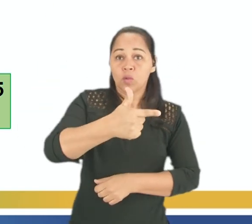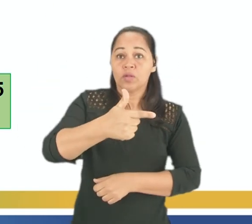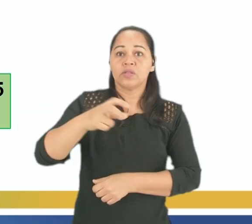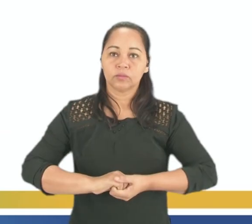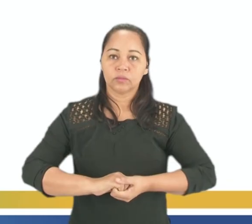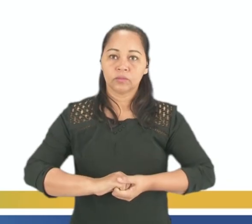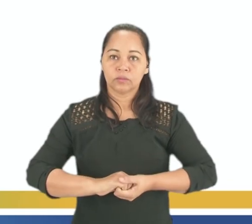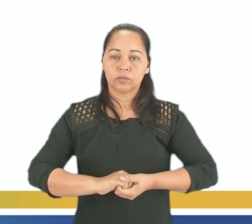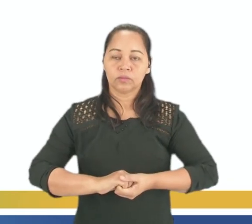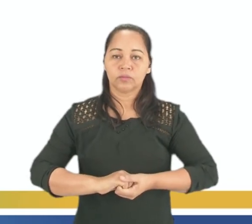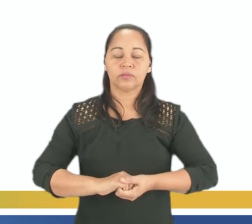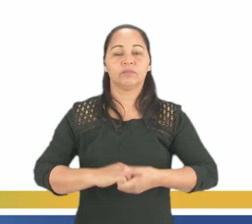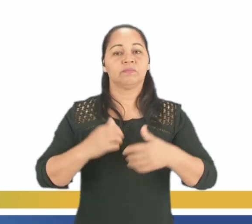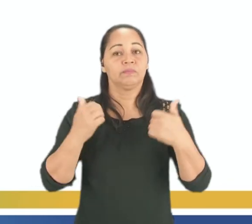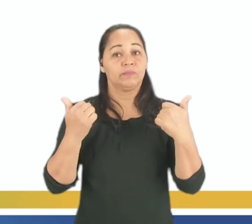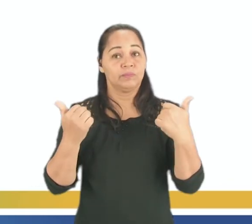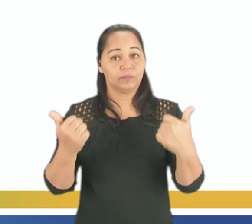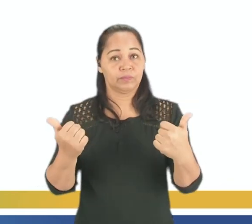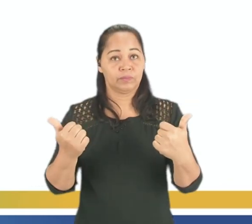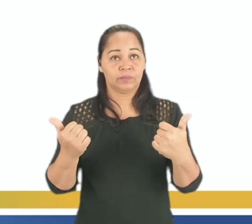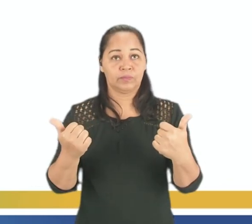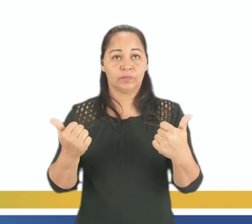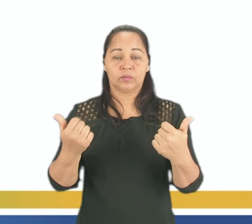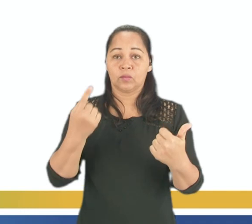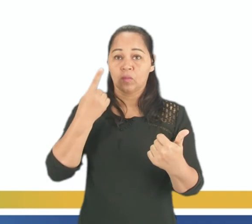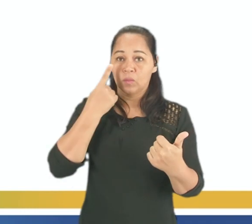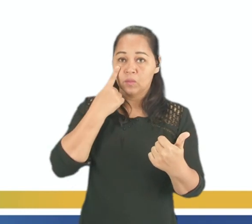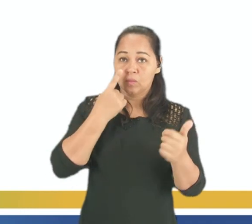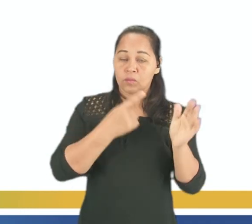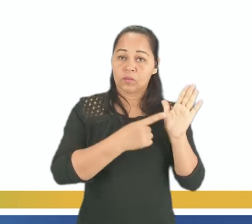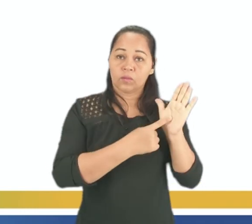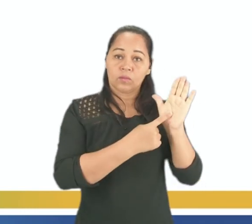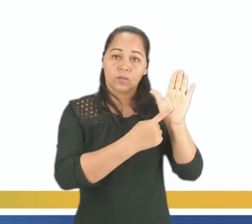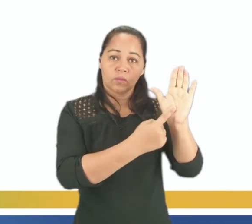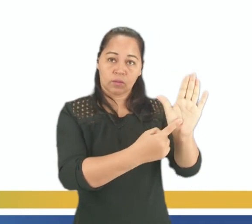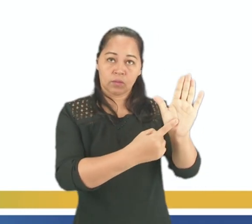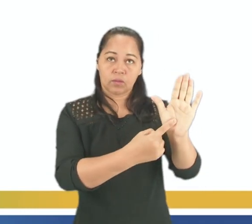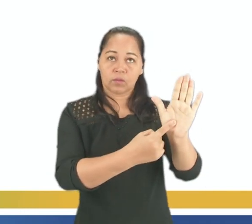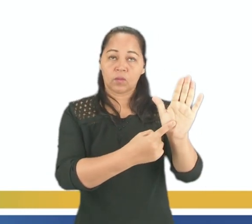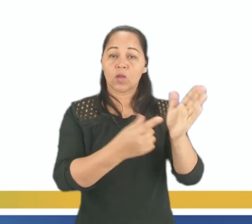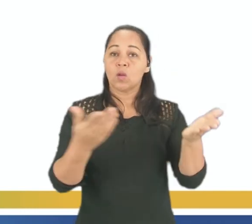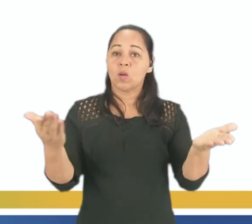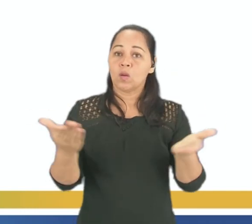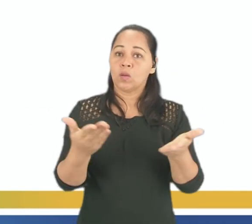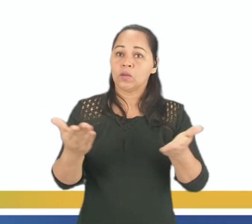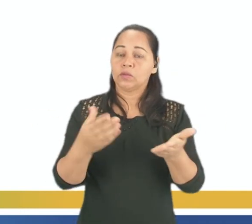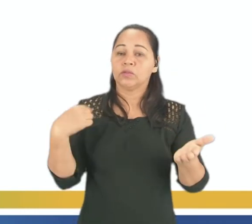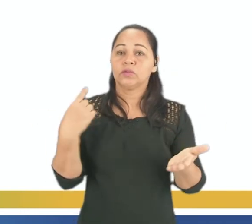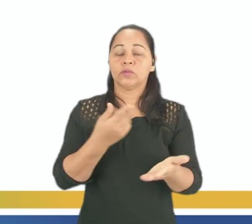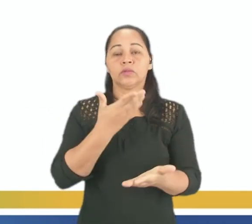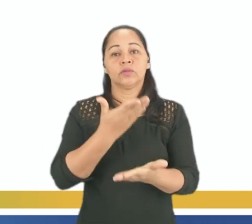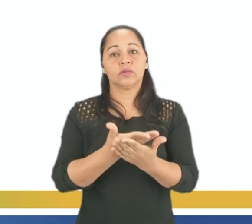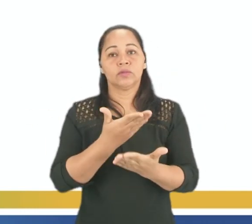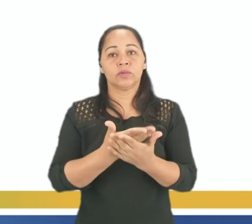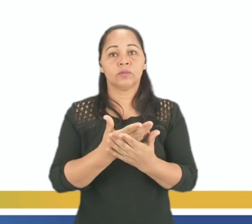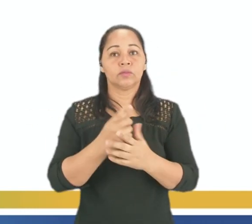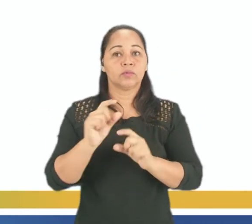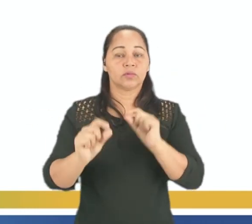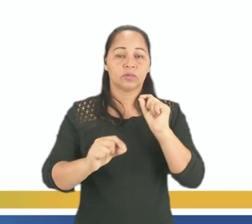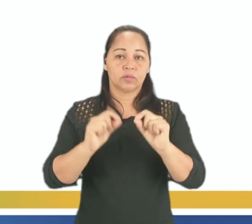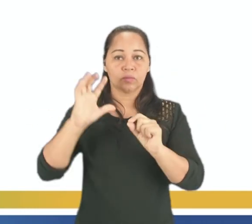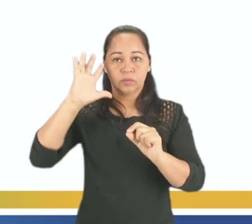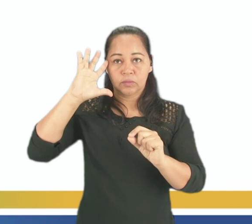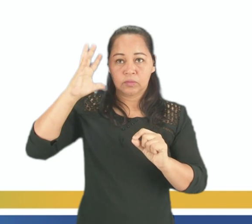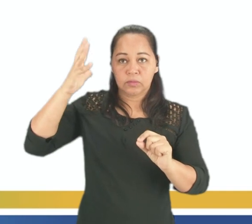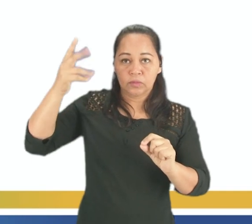3 pontos. Muito bem, então retomando o que vimos hoje. Hoje nós estudamos sobre como obter a solução de um sistema